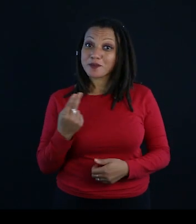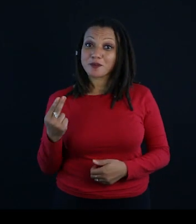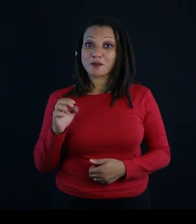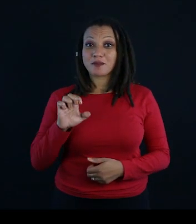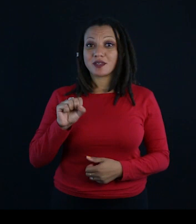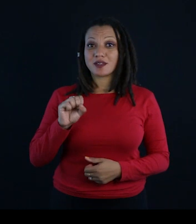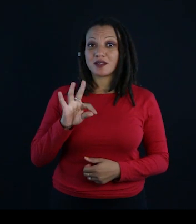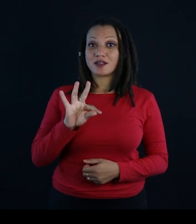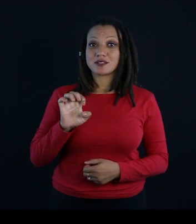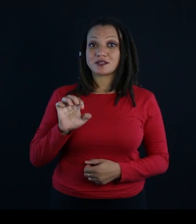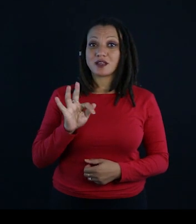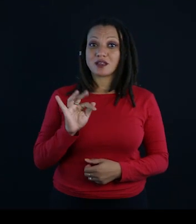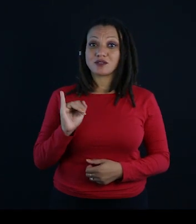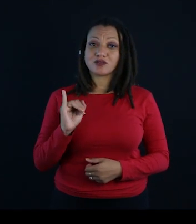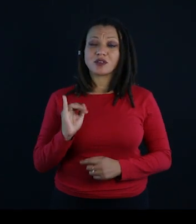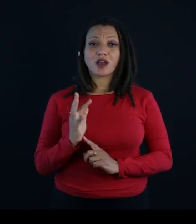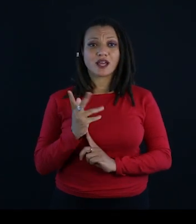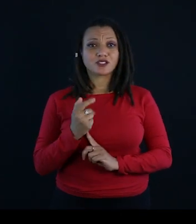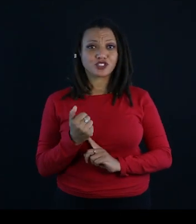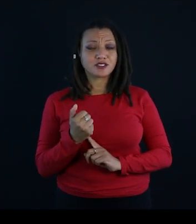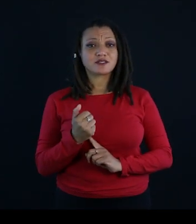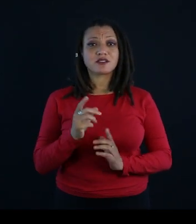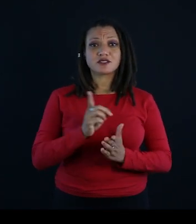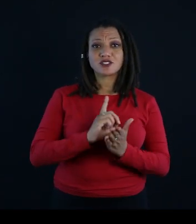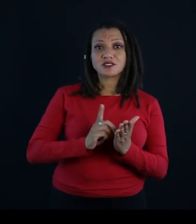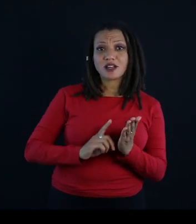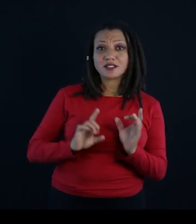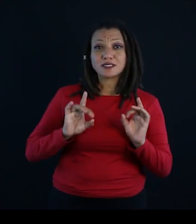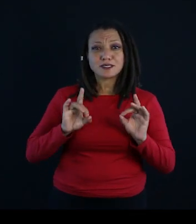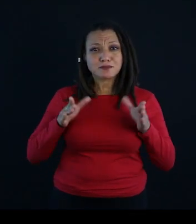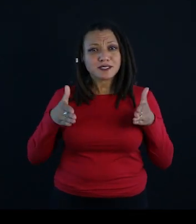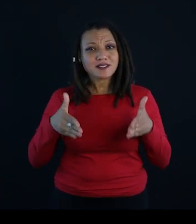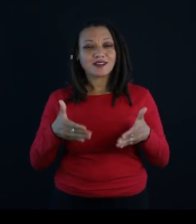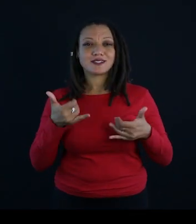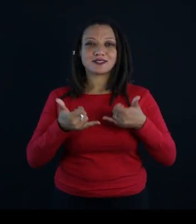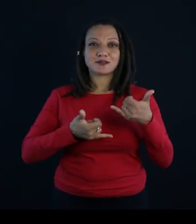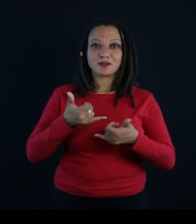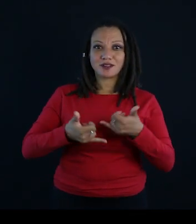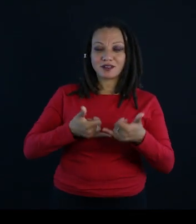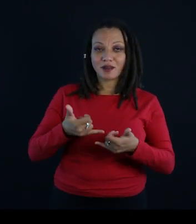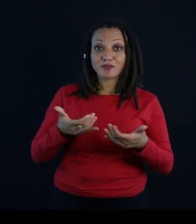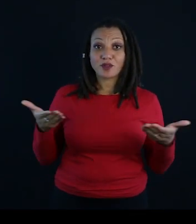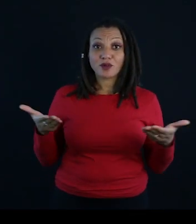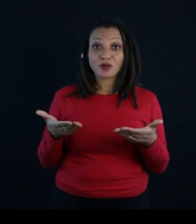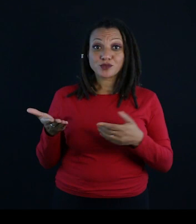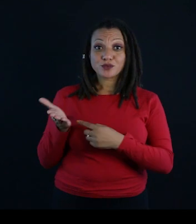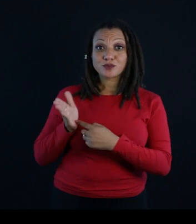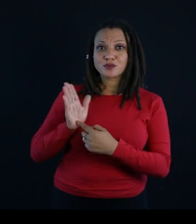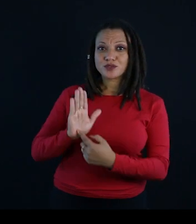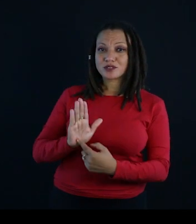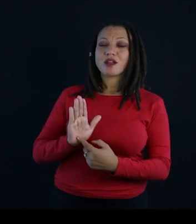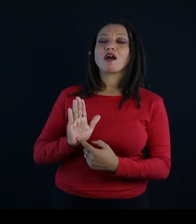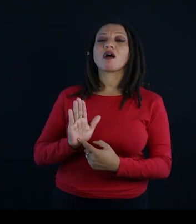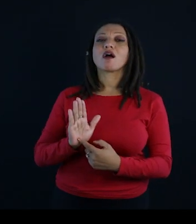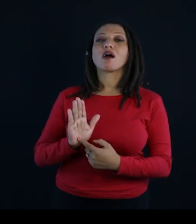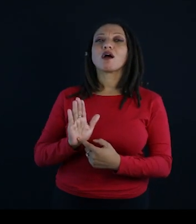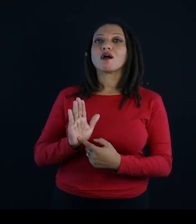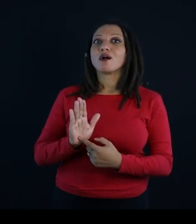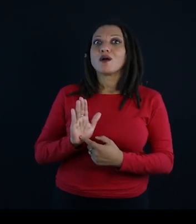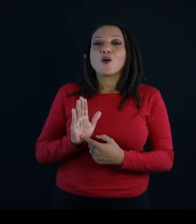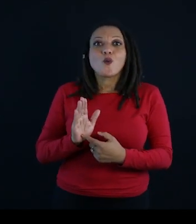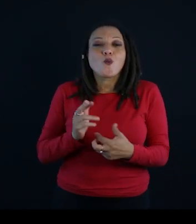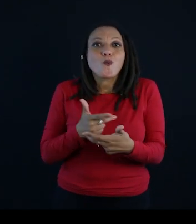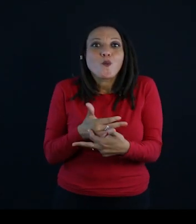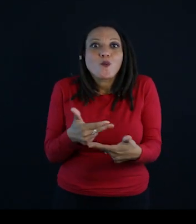gente, eu sou Steph Machado, eu sou artista, designer, sou especialista no brincar e eu tô aqui hoje para mostrar para vocês, a convite do Itaú